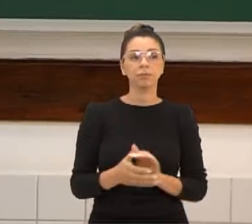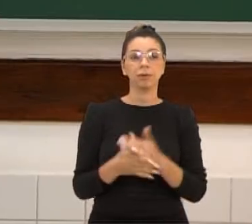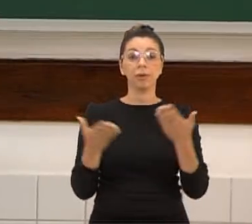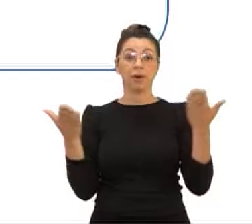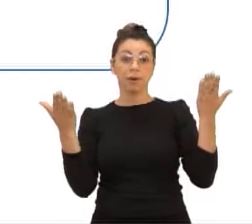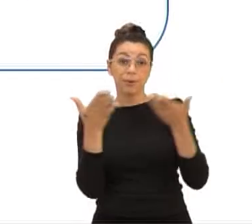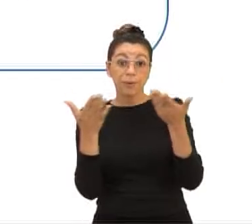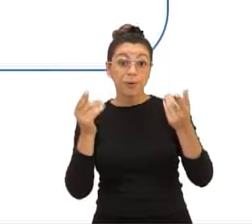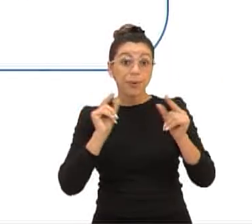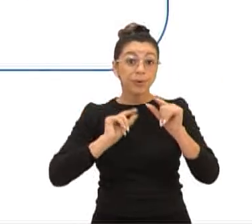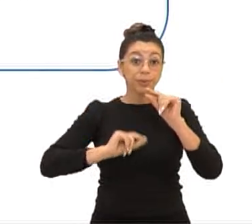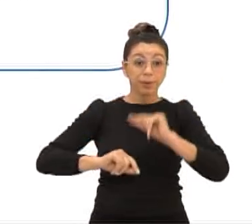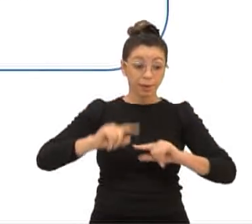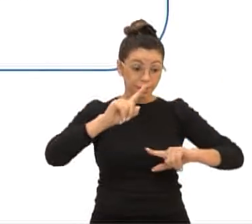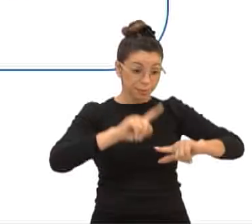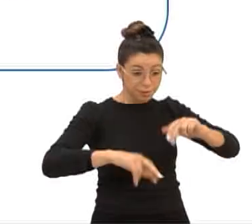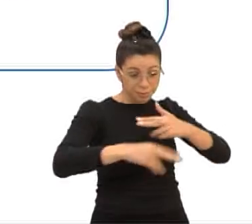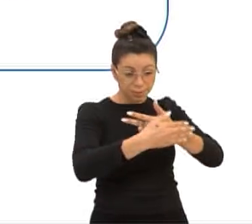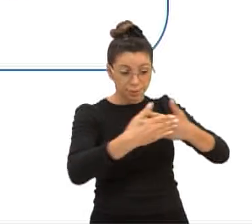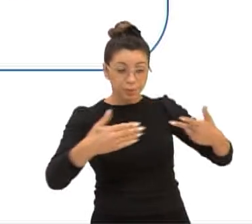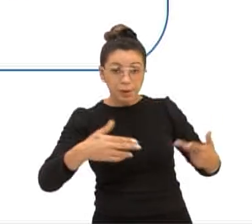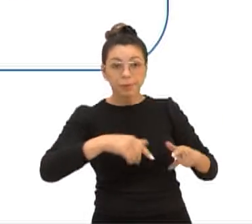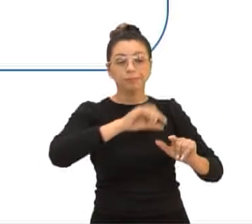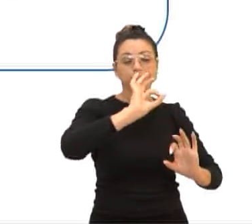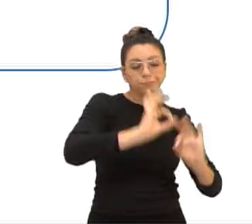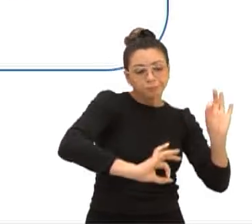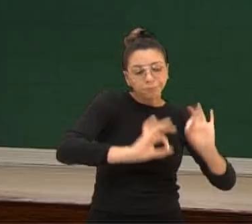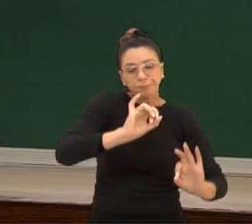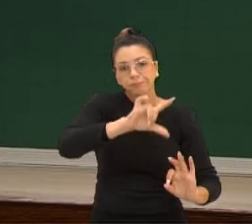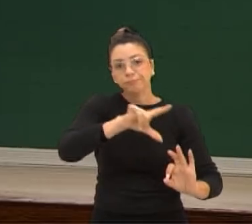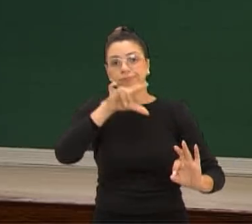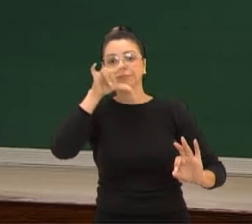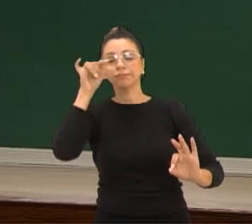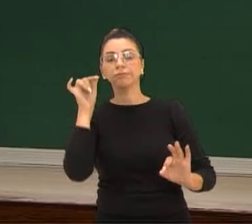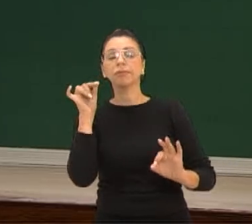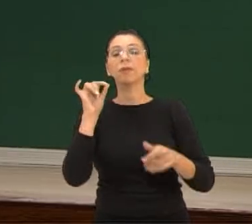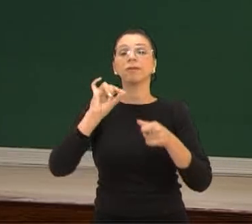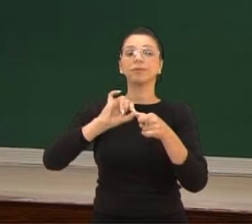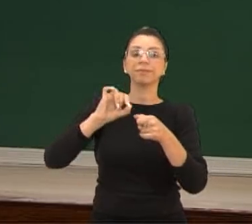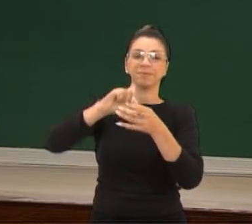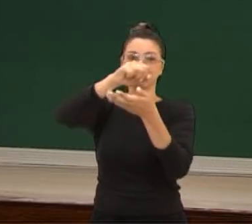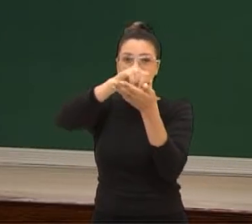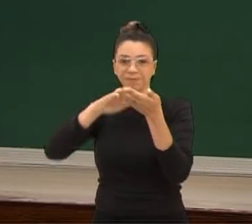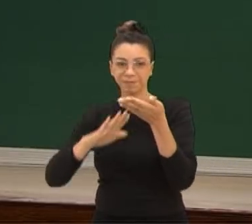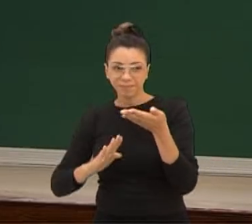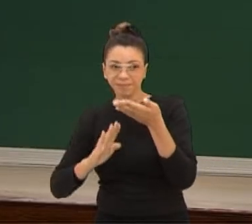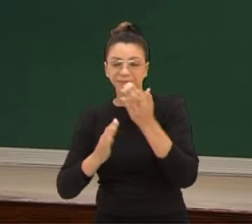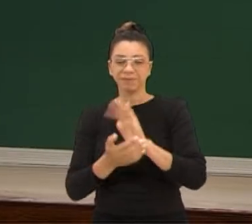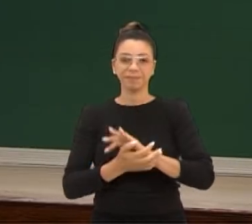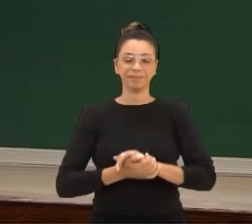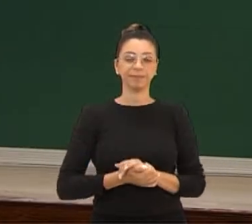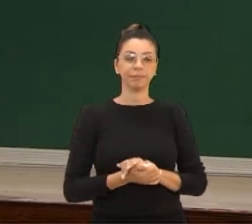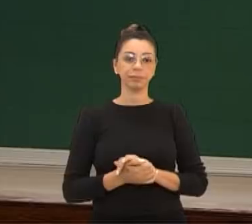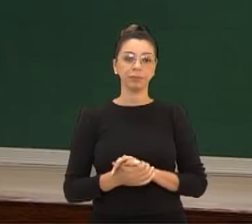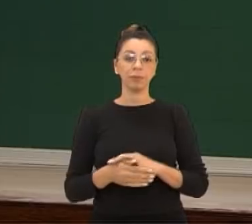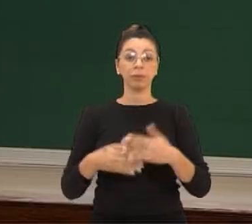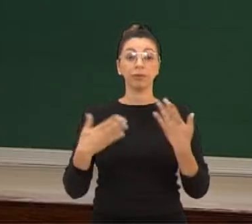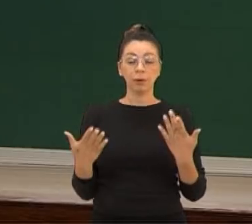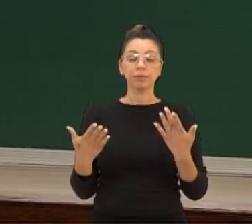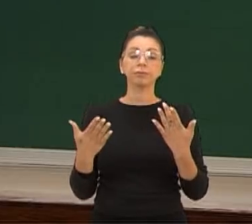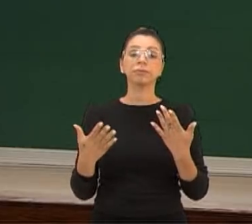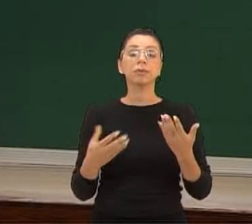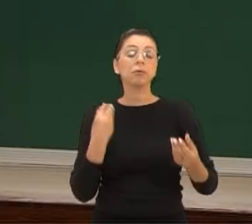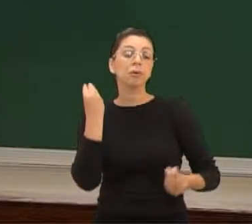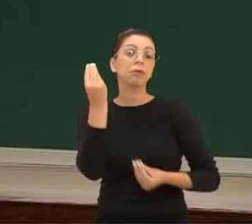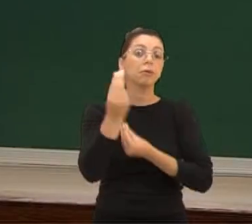pegar aqueles objetos que vocês elegeram, que vocês escolheram para fazer a nossa atividade, ok? Bom, vamos lá. Como